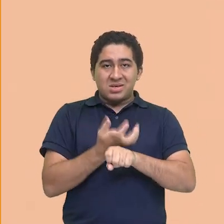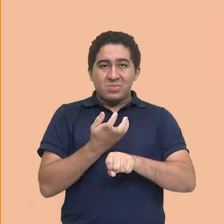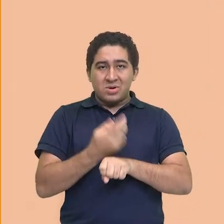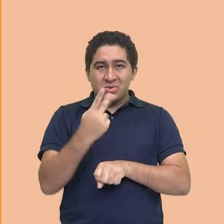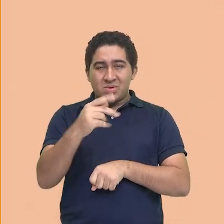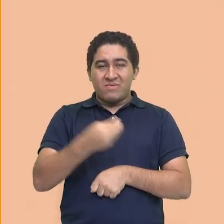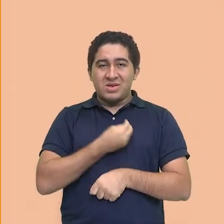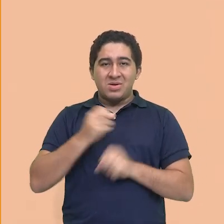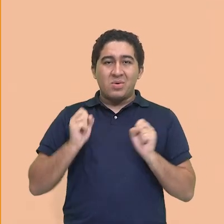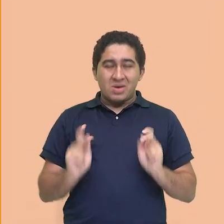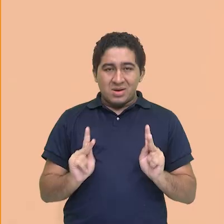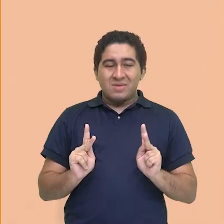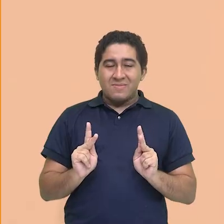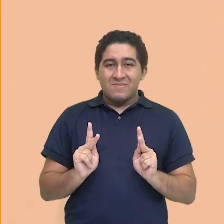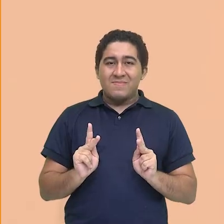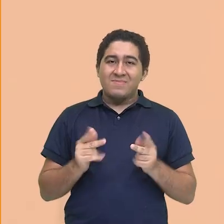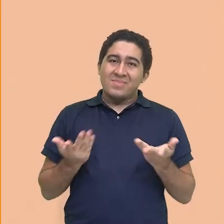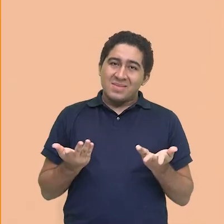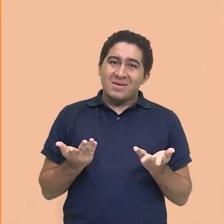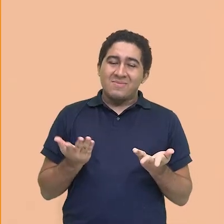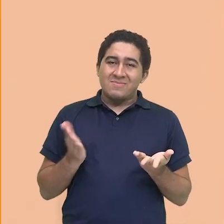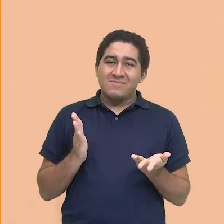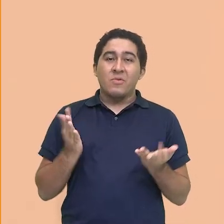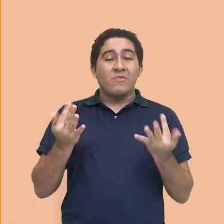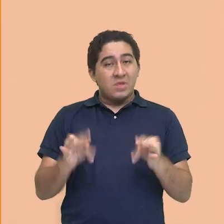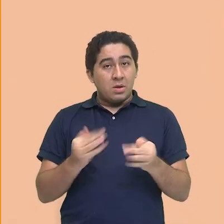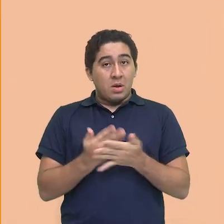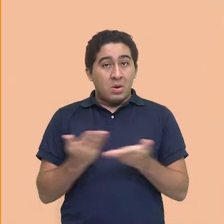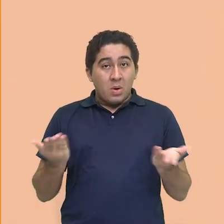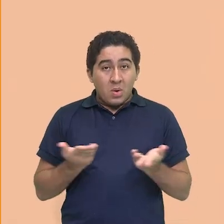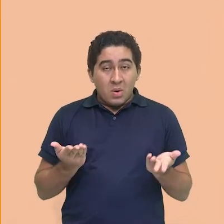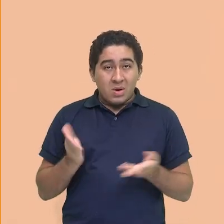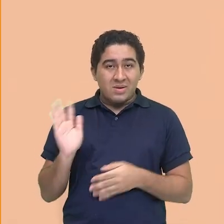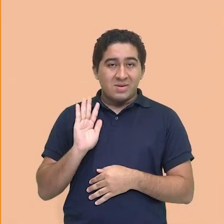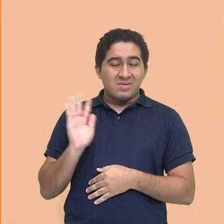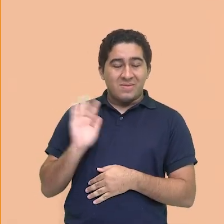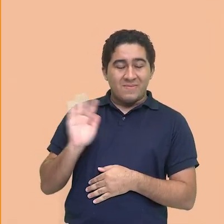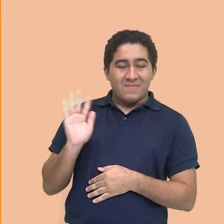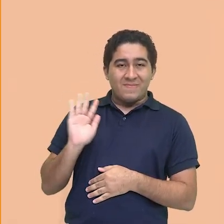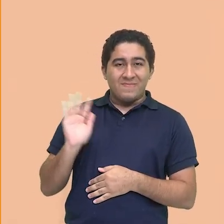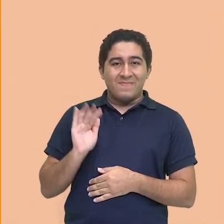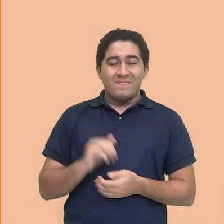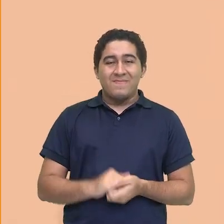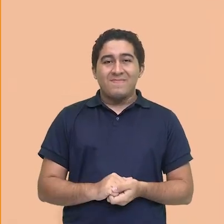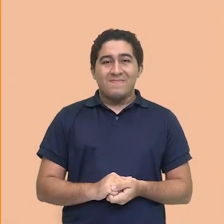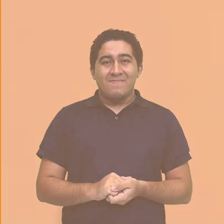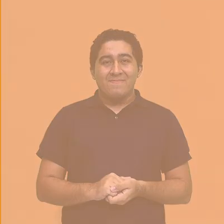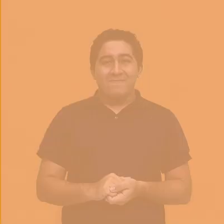sua vida, tá bem? Enfim, chegamos ao fim da nossa aula. Até a próxima e tchau, tchau.